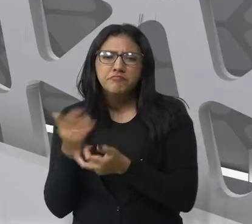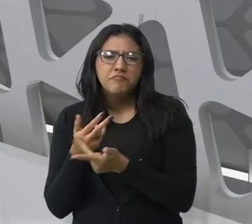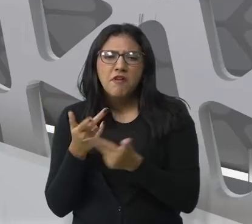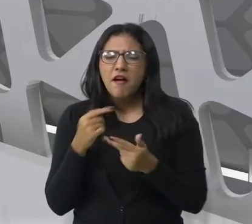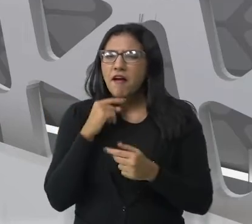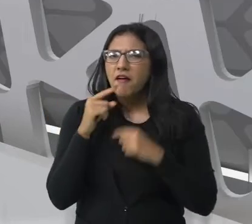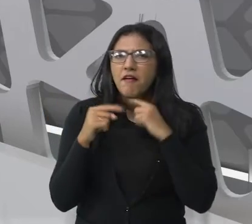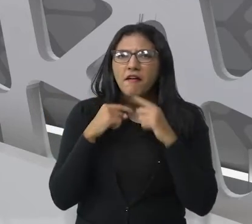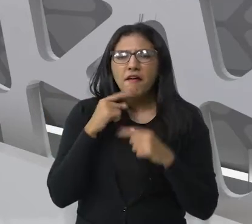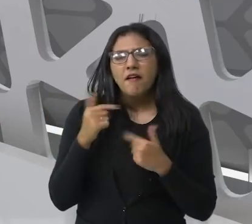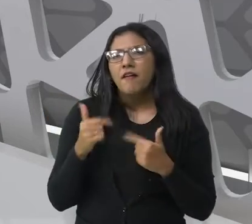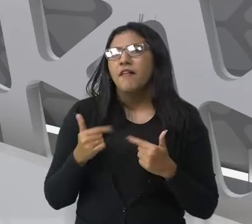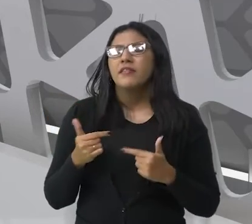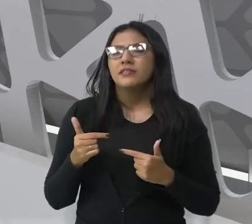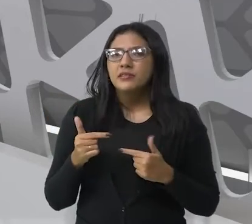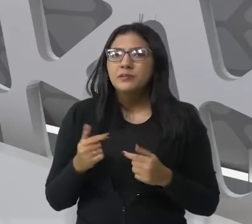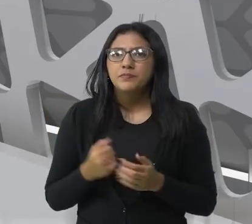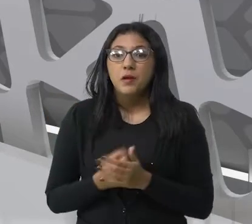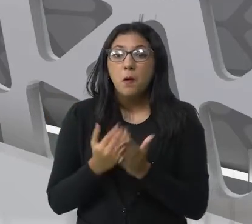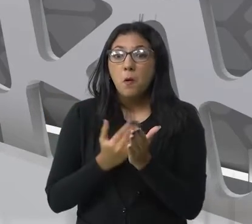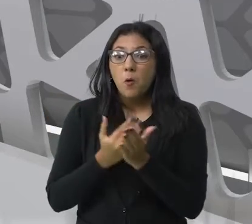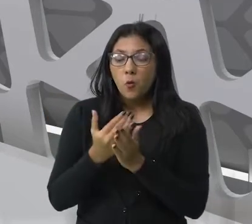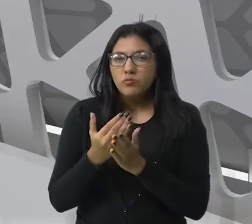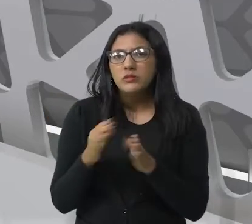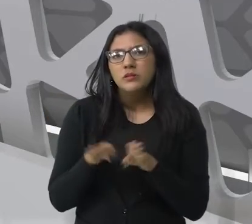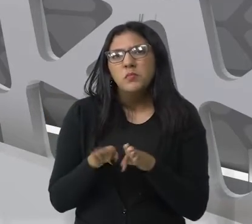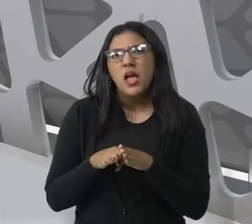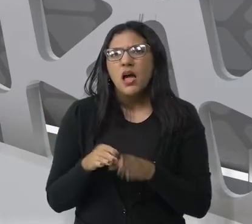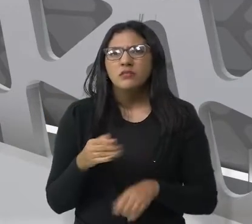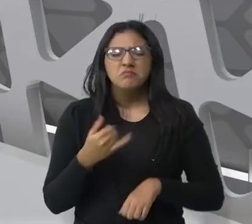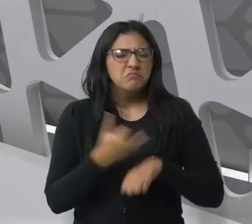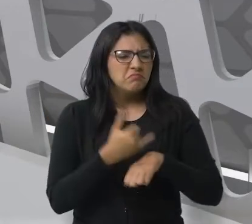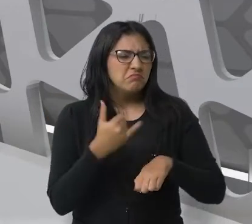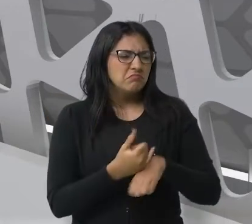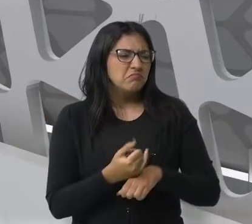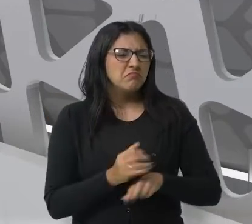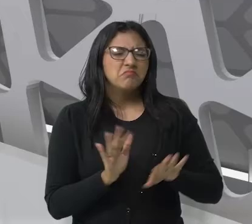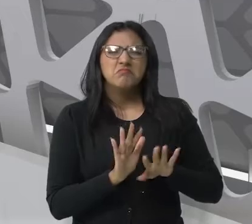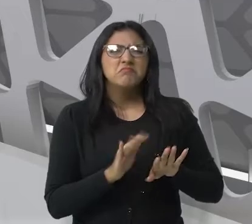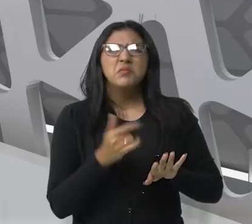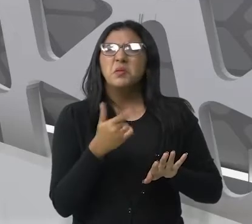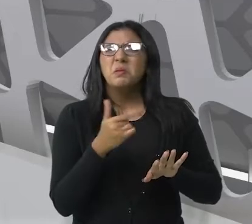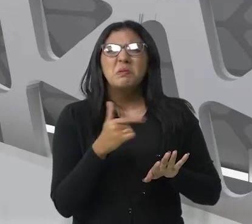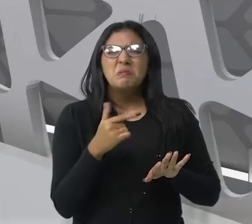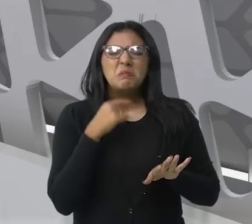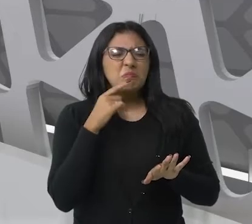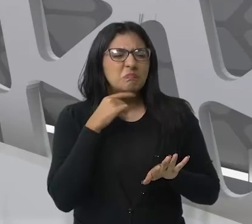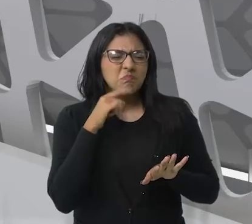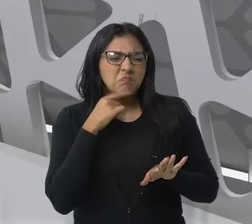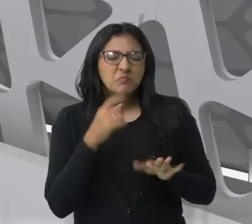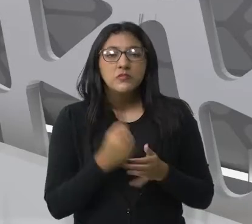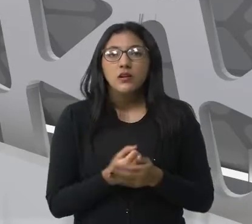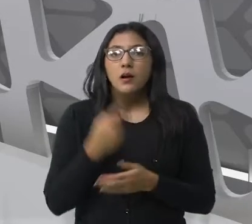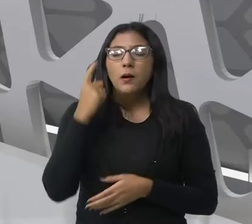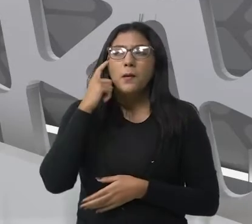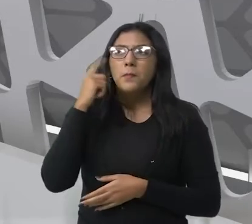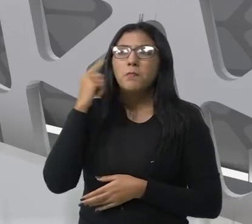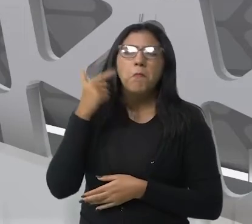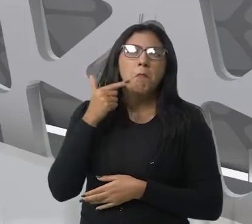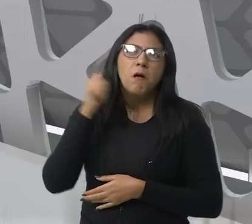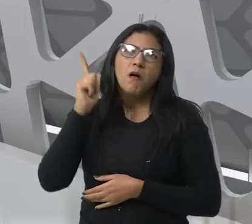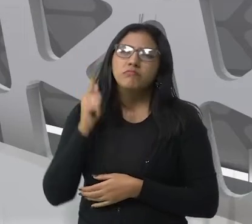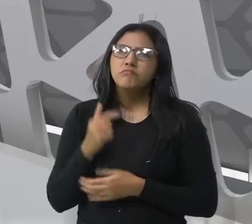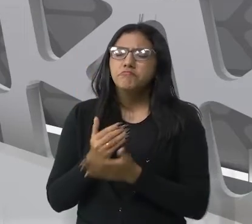Além disso, eles começam a ir atrás de quê? Já que a gente não está encontrando esses metais preciosos, a gente vai fazer o quê? A gente